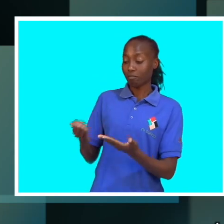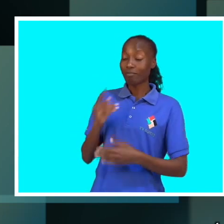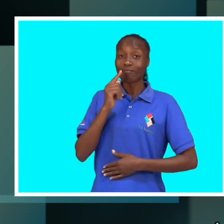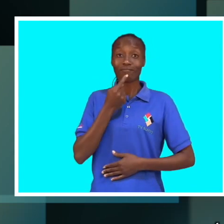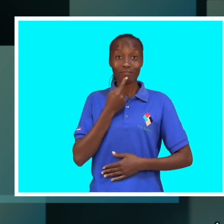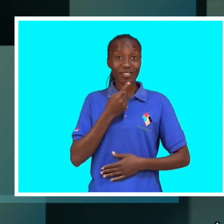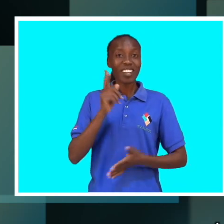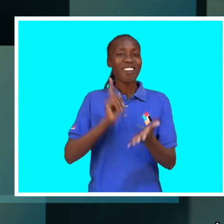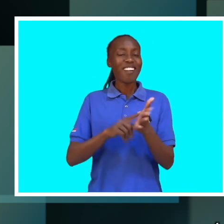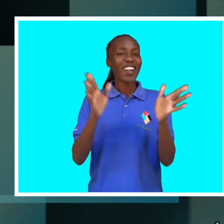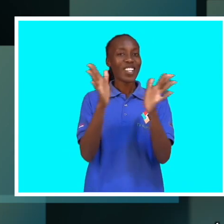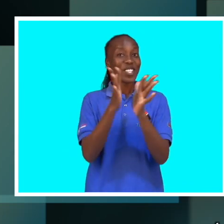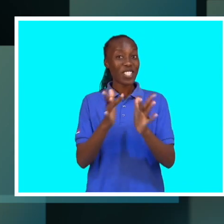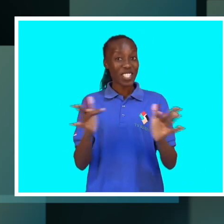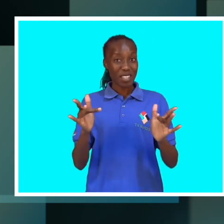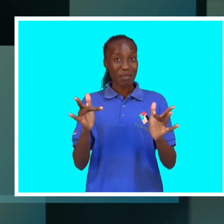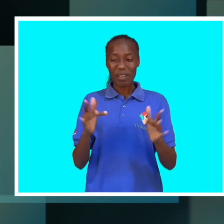esta. Este é mais simples.